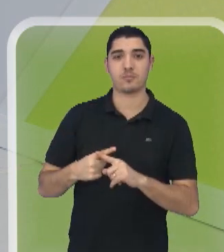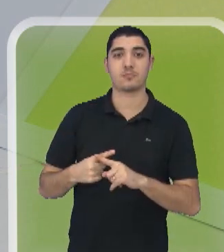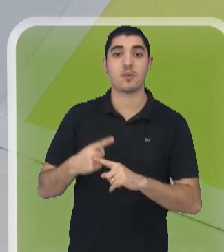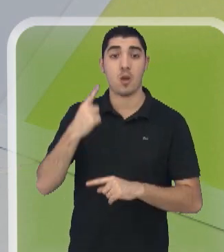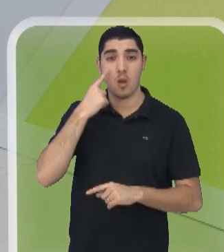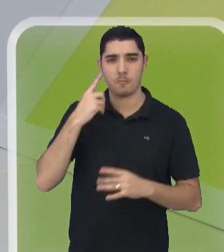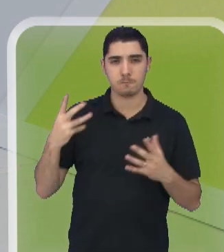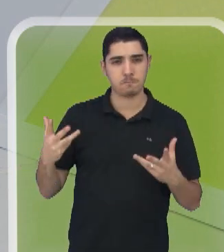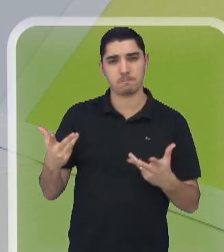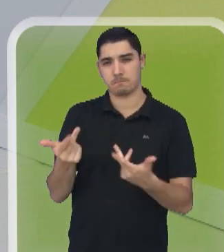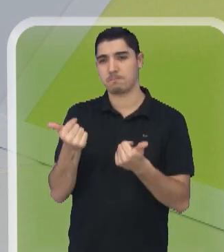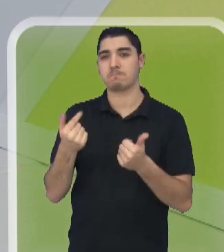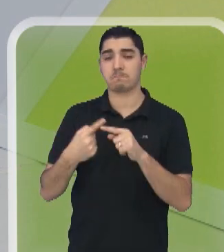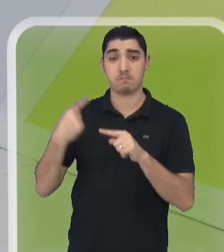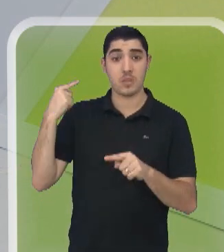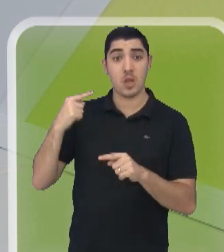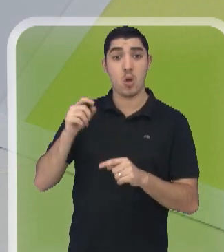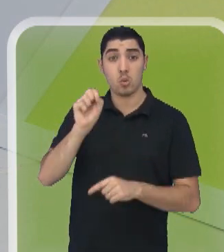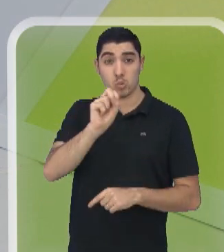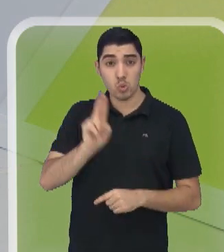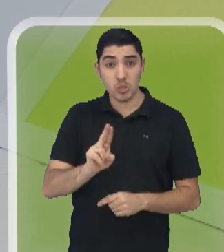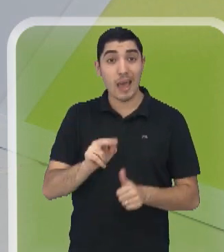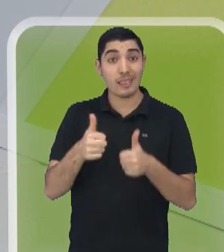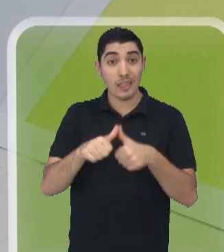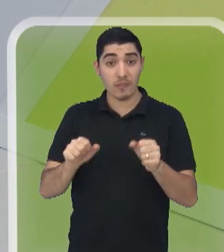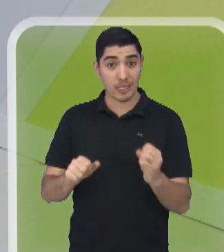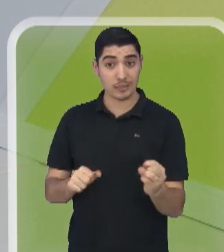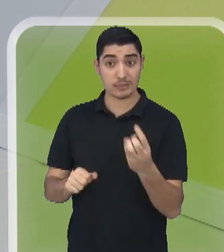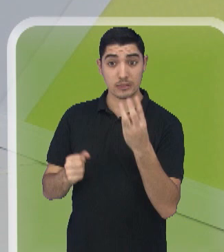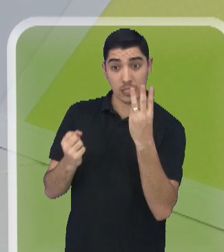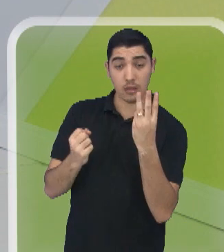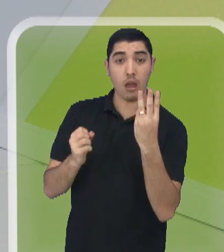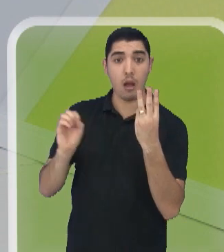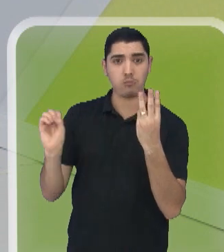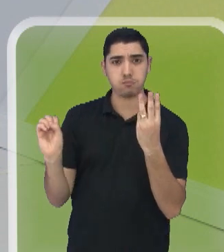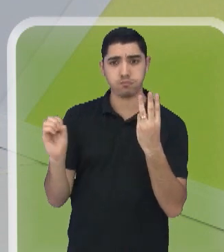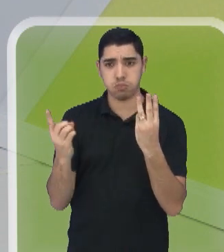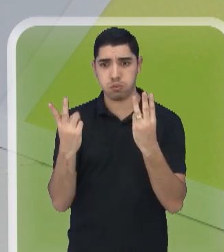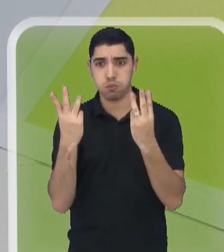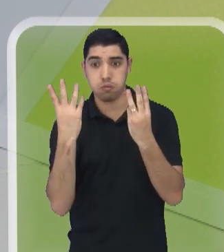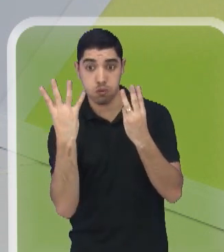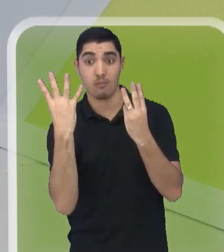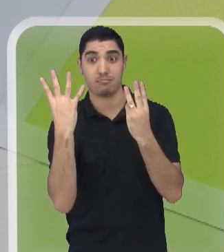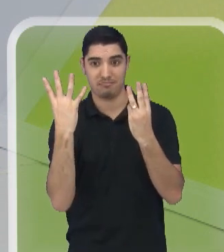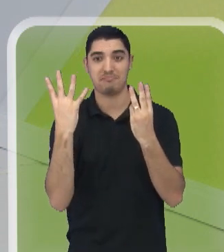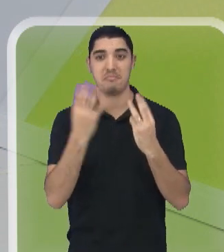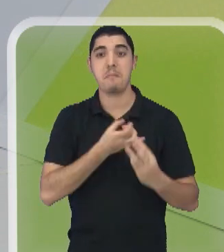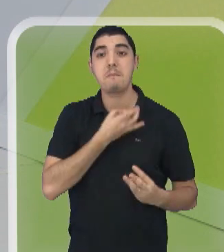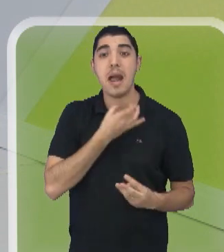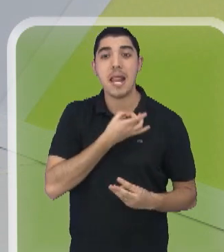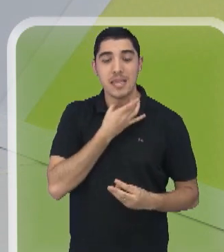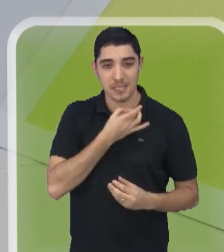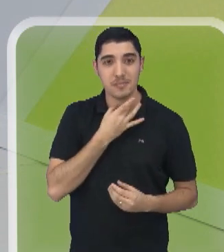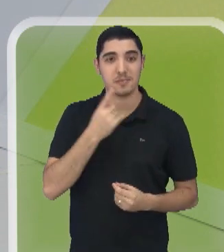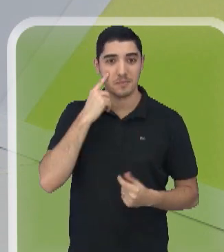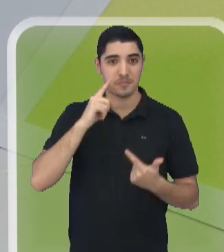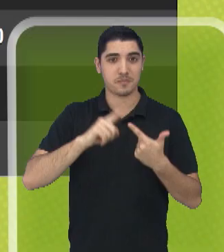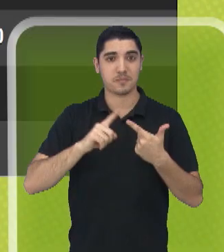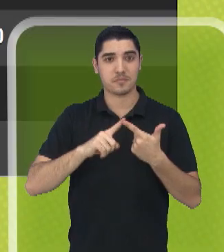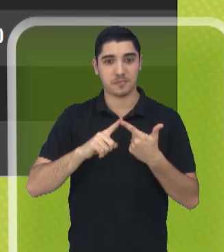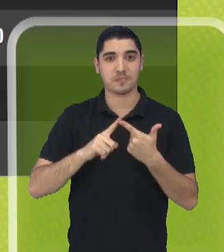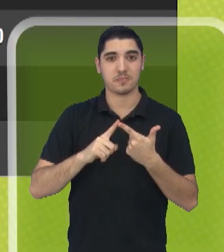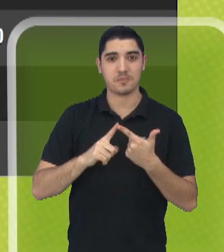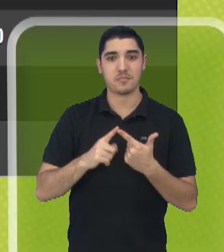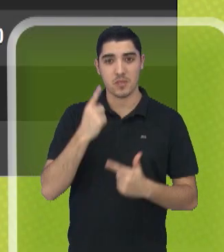foi sensacional. O Suzano abriu 3-0, tomou a virada para 4-3 para o Marília. Bela vitória do Marília. Osasco Aldax perdeu em casa para o Red Bull 2.